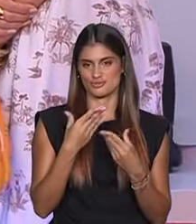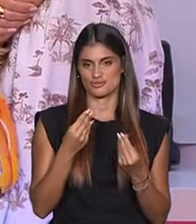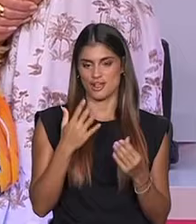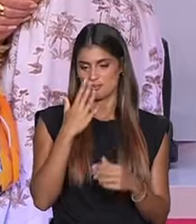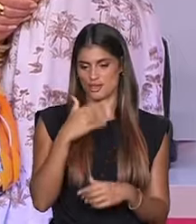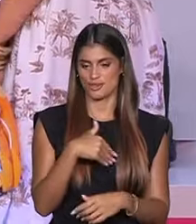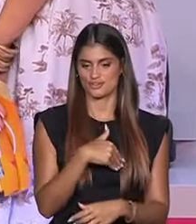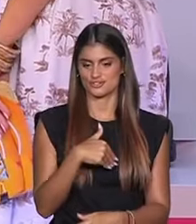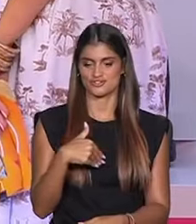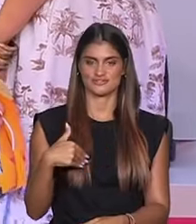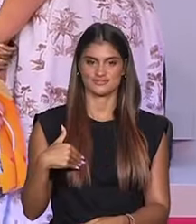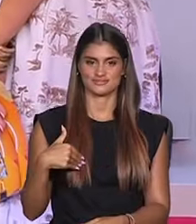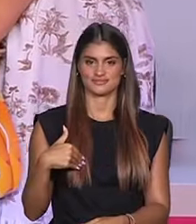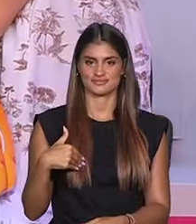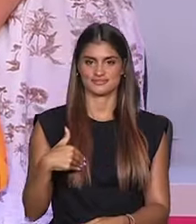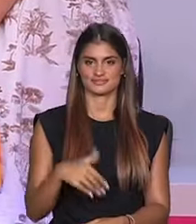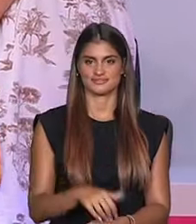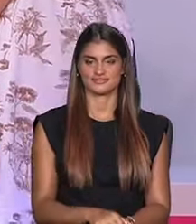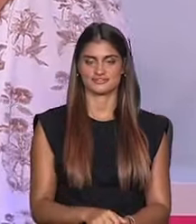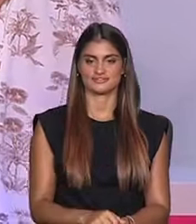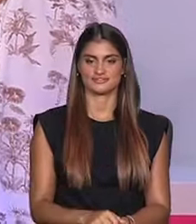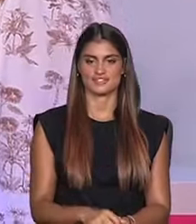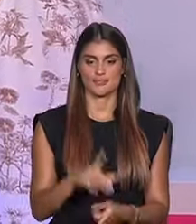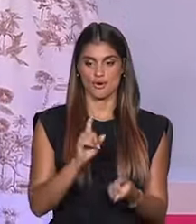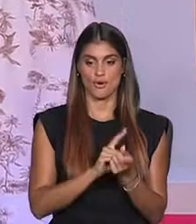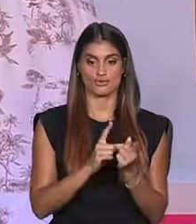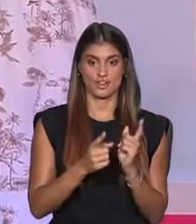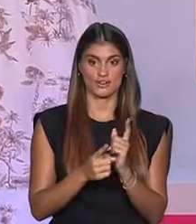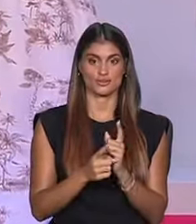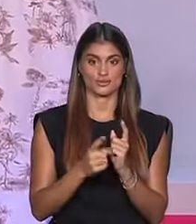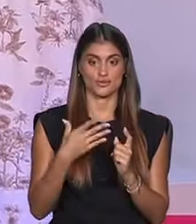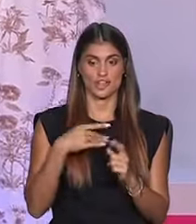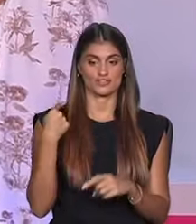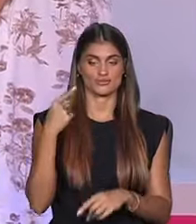livre. Deus-te livre. Eu, muito Deus, pelo não, contrário, tu queres ir lá